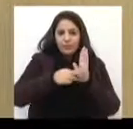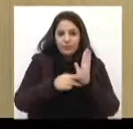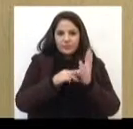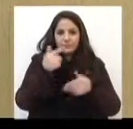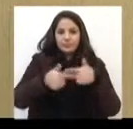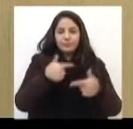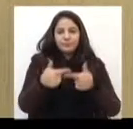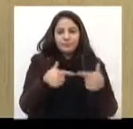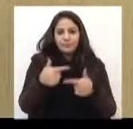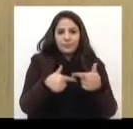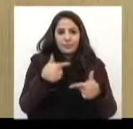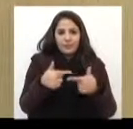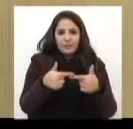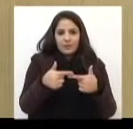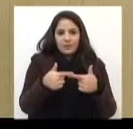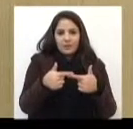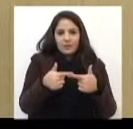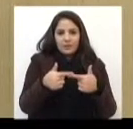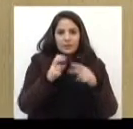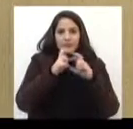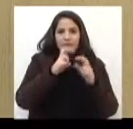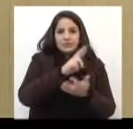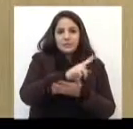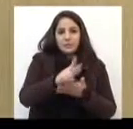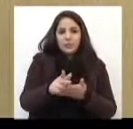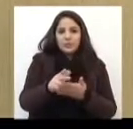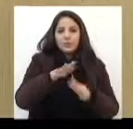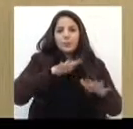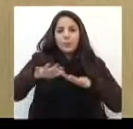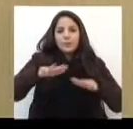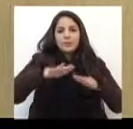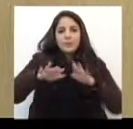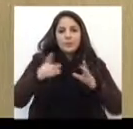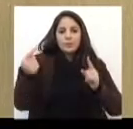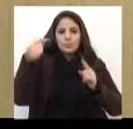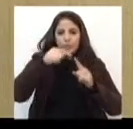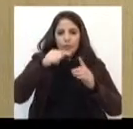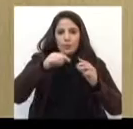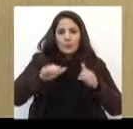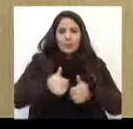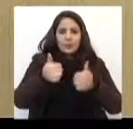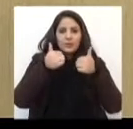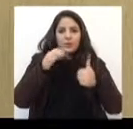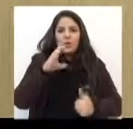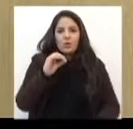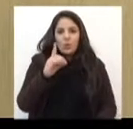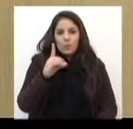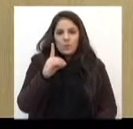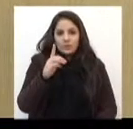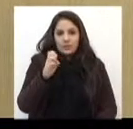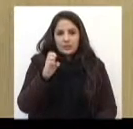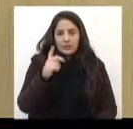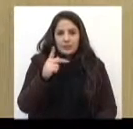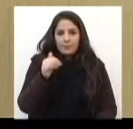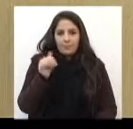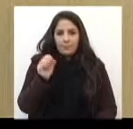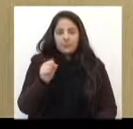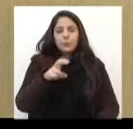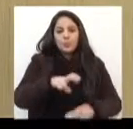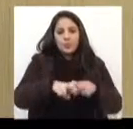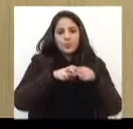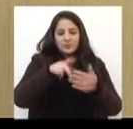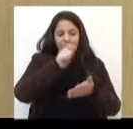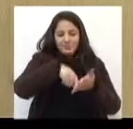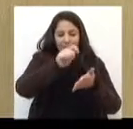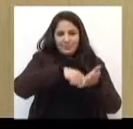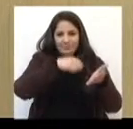dos Trabalhadores em Transportes está mobilizado em prol de melhorias na frota da Codepas. Por isso, um abaixo-assinado